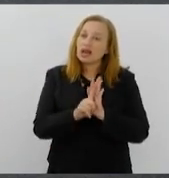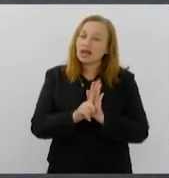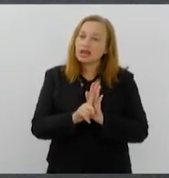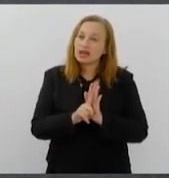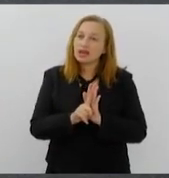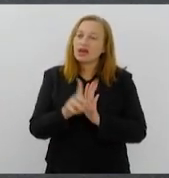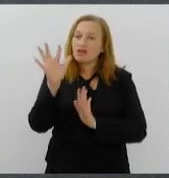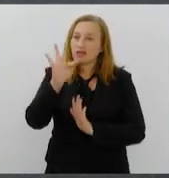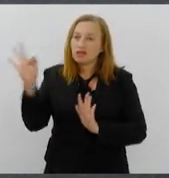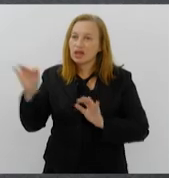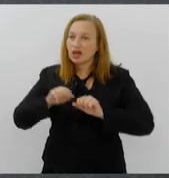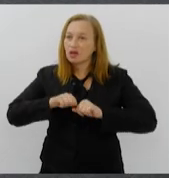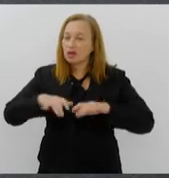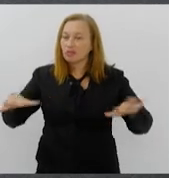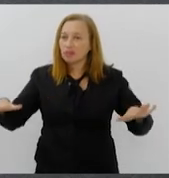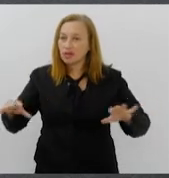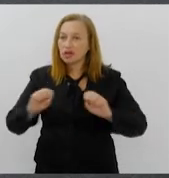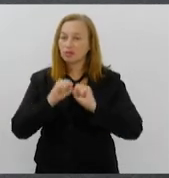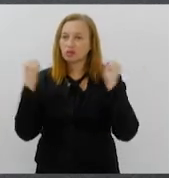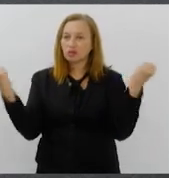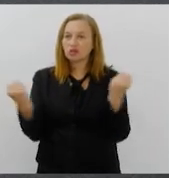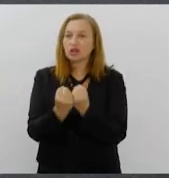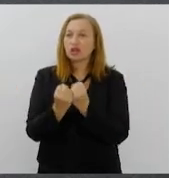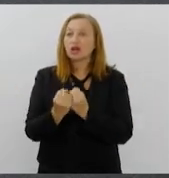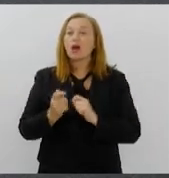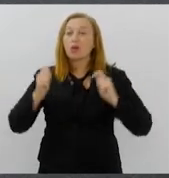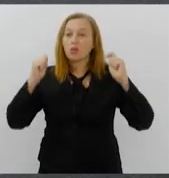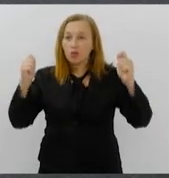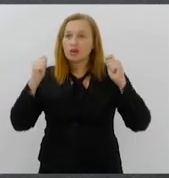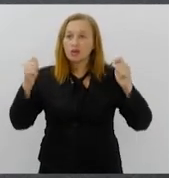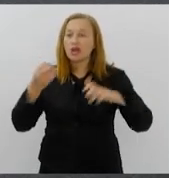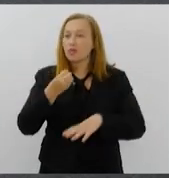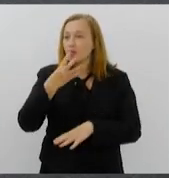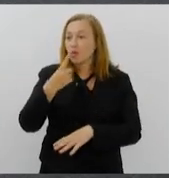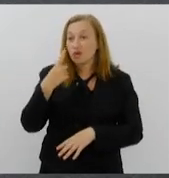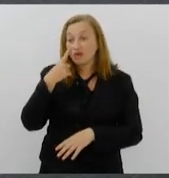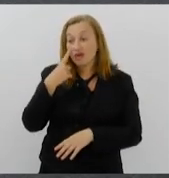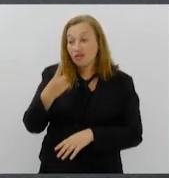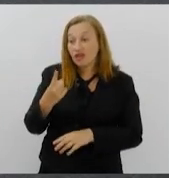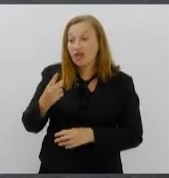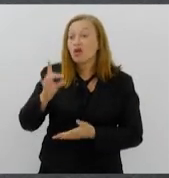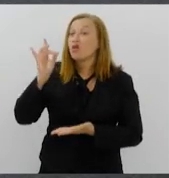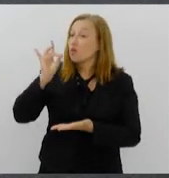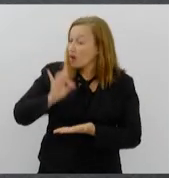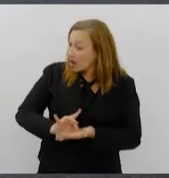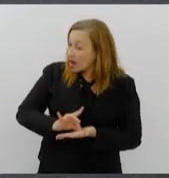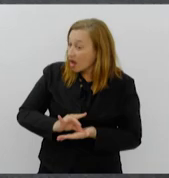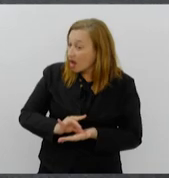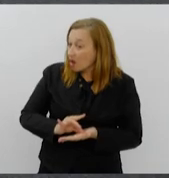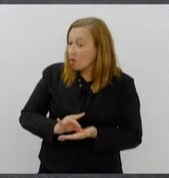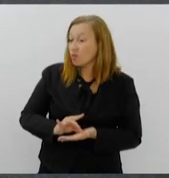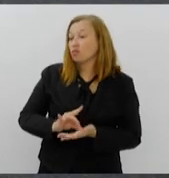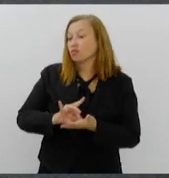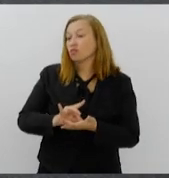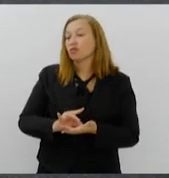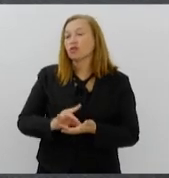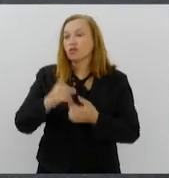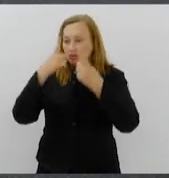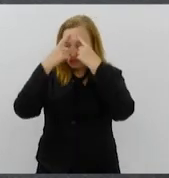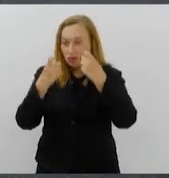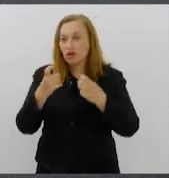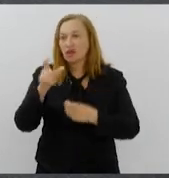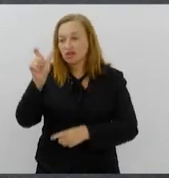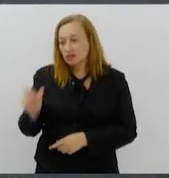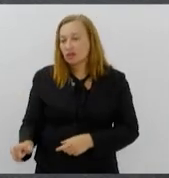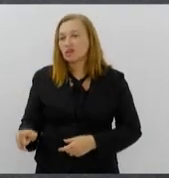perfeito. Para as torcidas é muito bom, porque vai identificar o real agressor e não a torcida como um todo. Por isso o projeto é